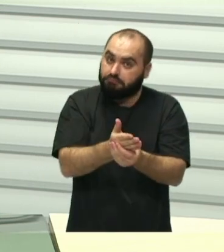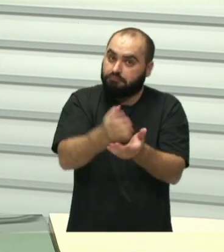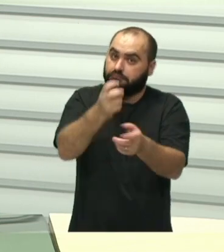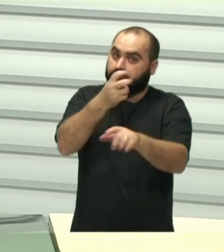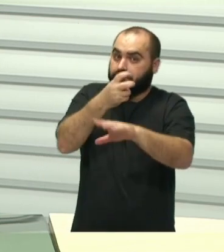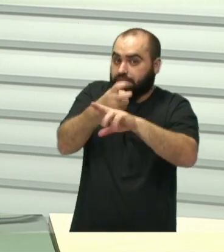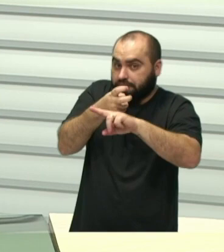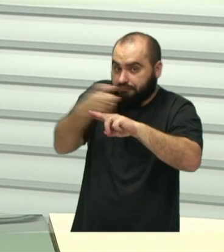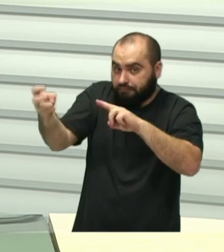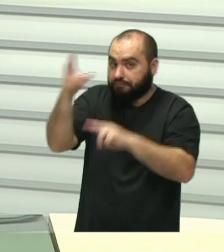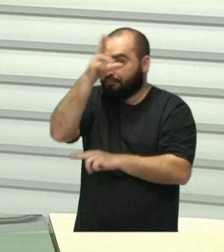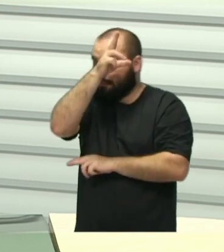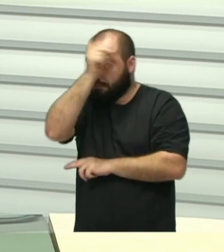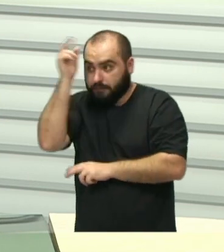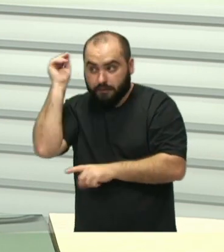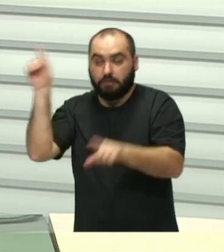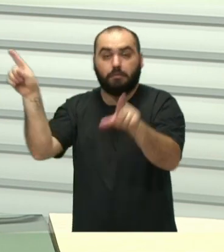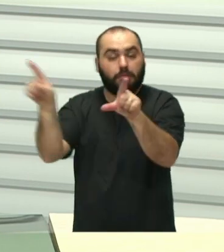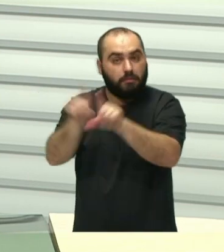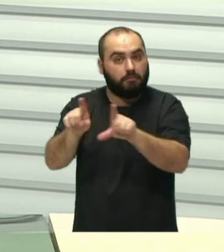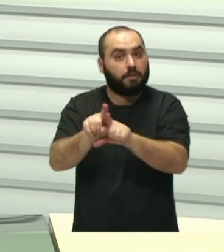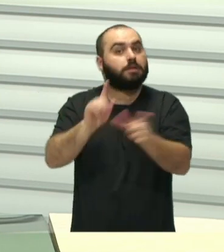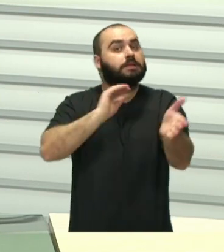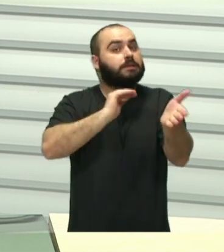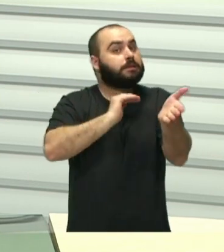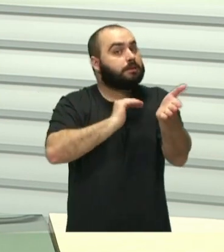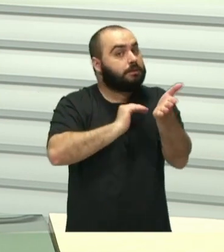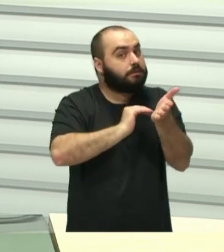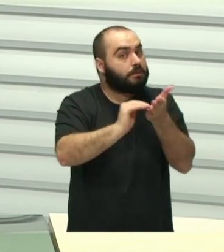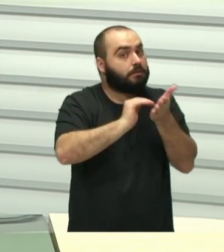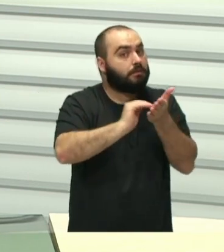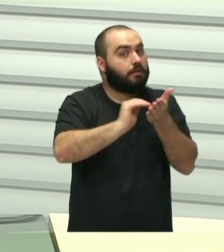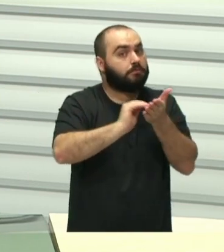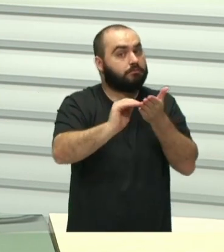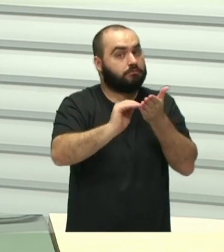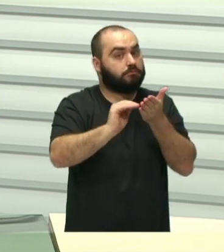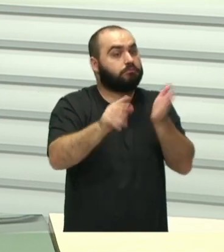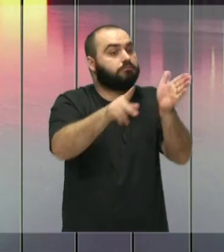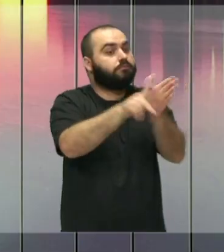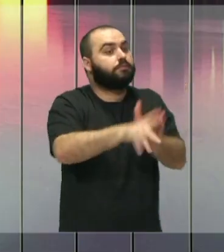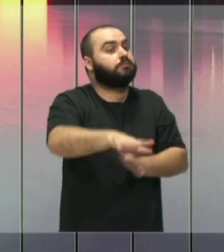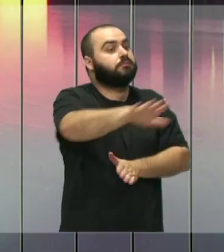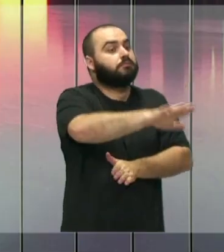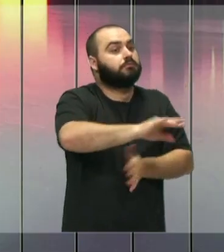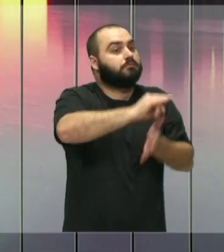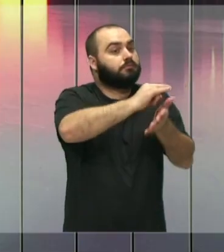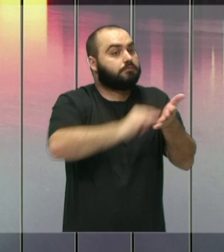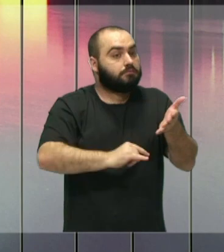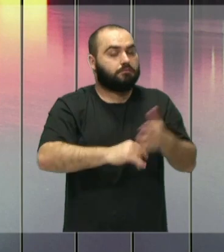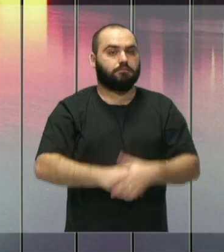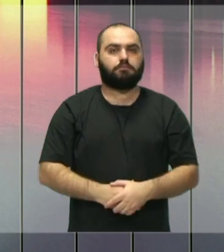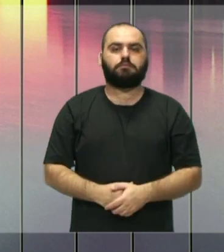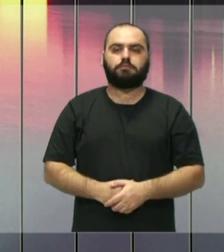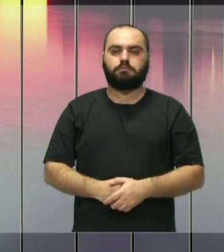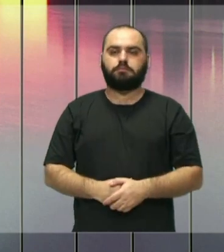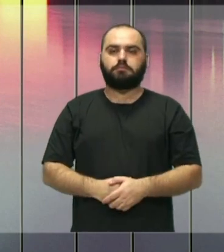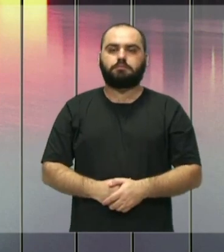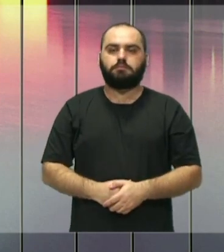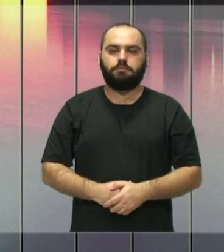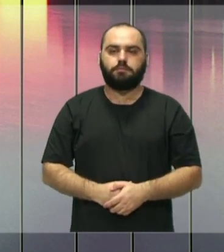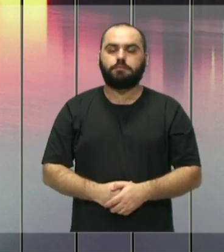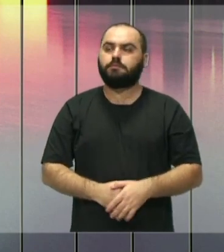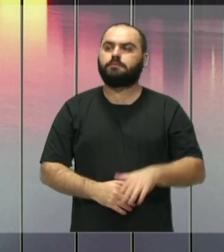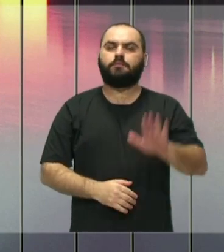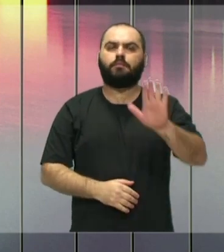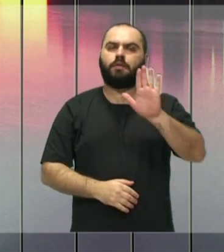do prefeito e até do secretário correspondente da pasta que se encaminhou requerimento presente o tempo de debate 12